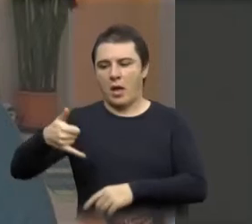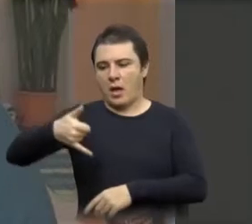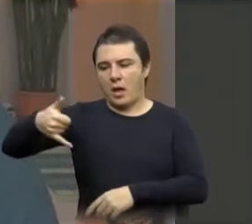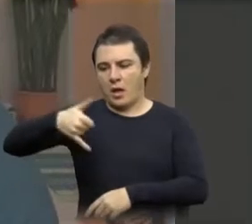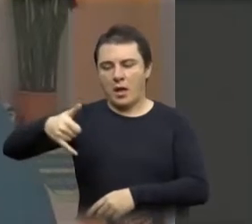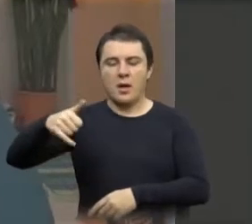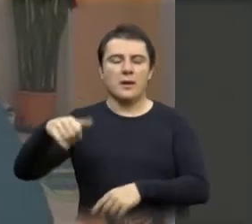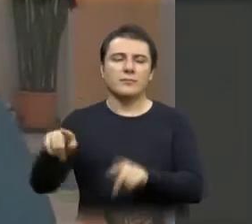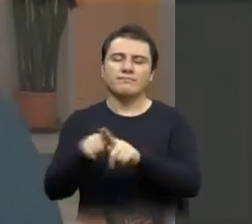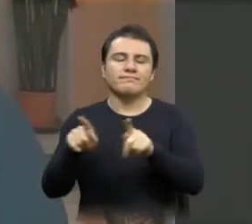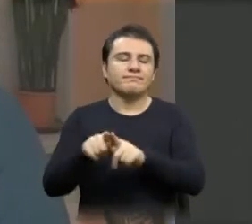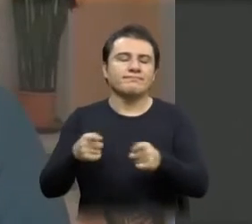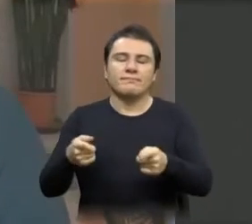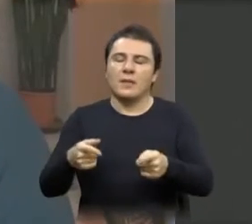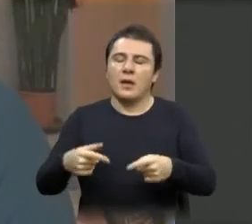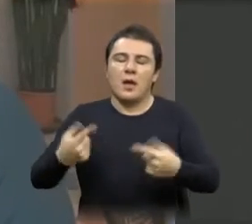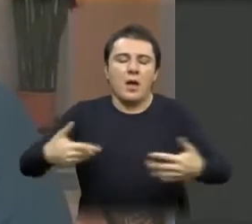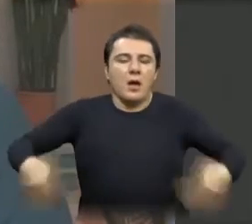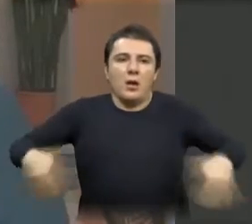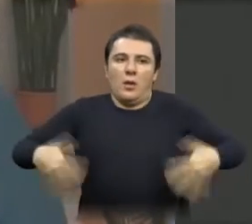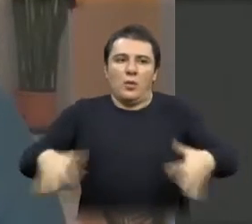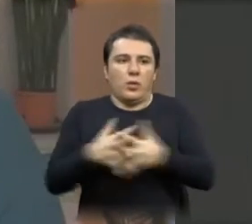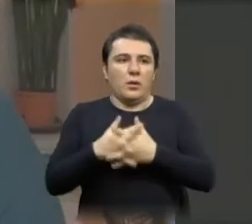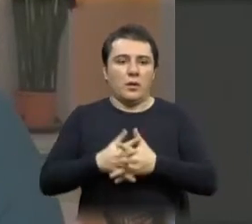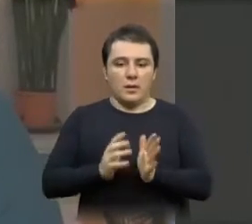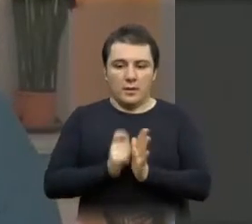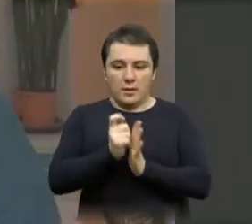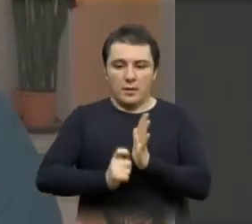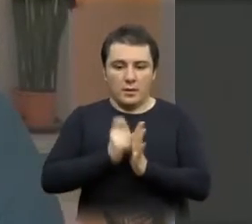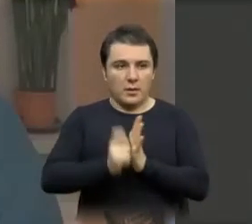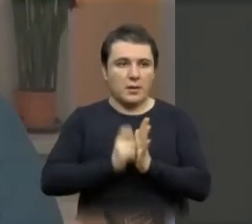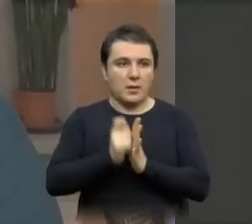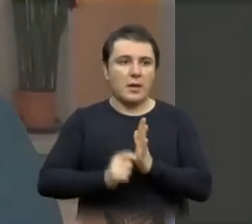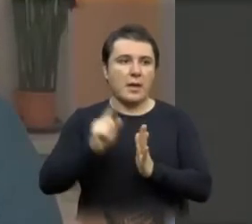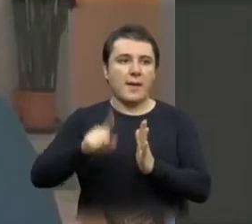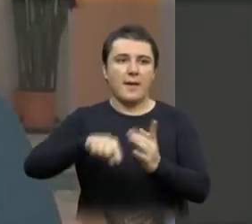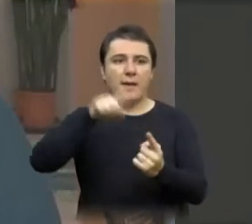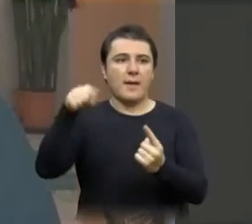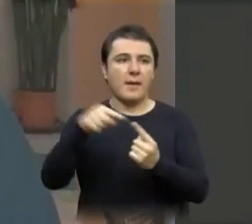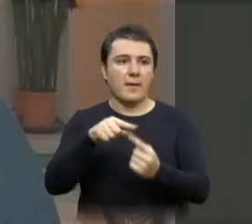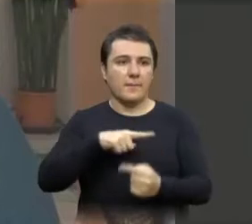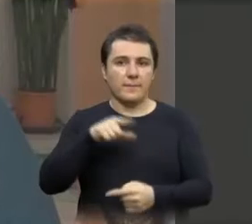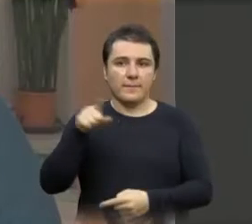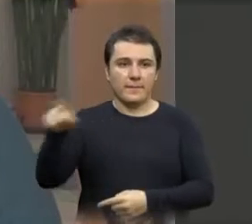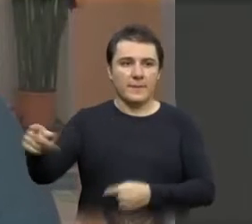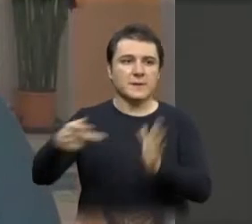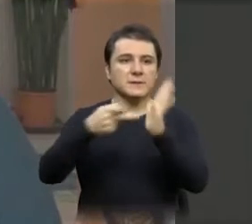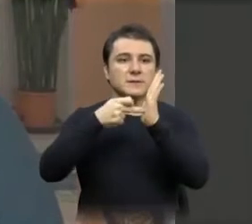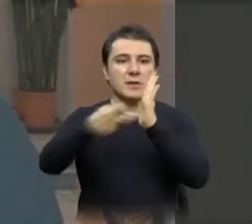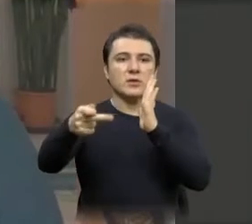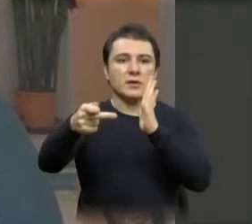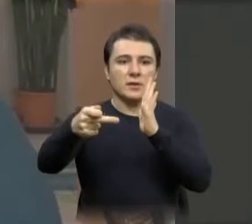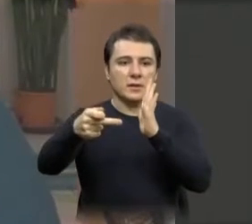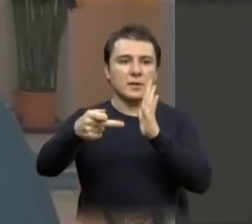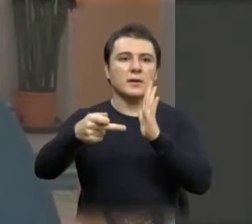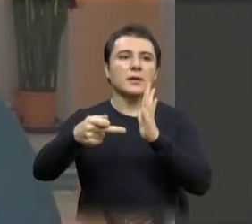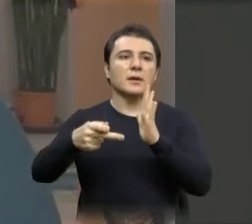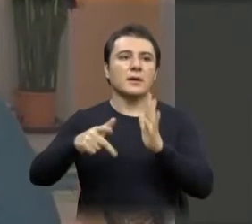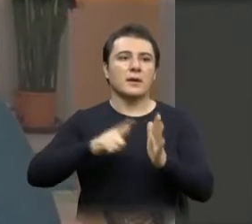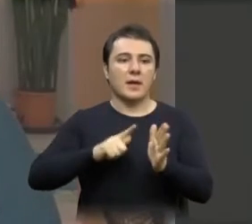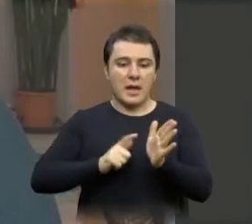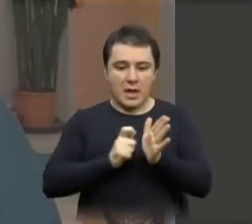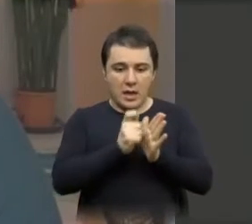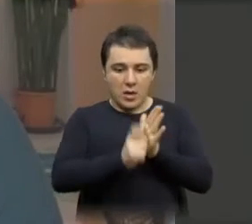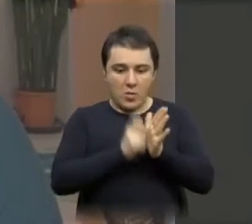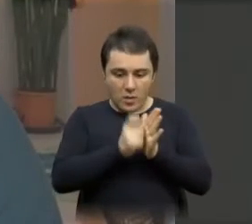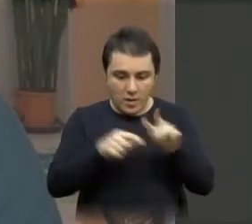de muita turbulência política. E Araraquara virou o alvo dos genocidas, né? O Araraquara